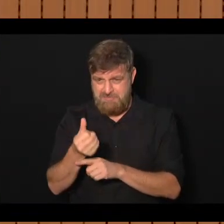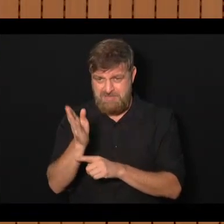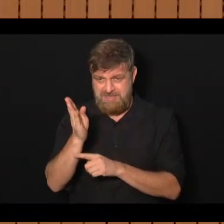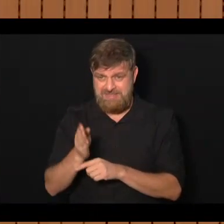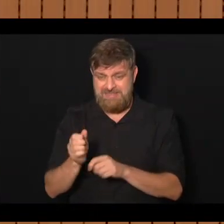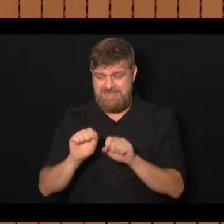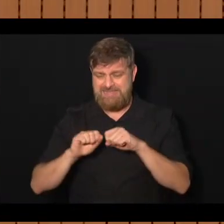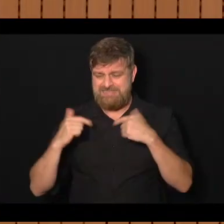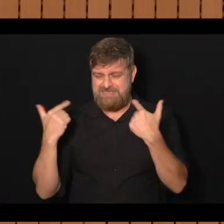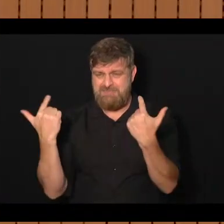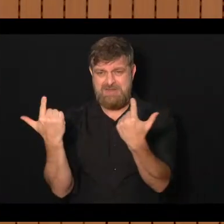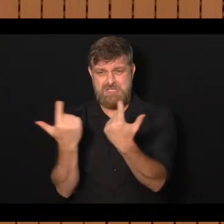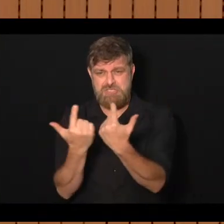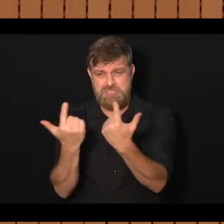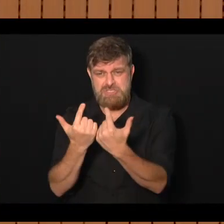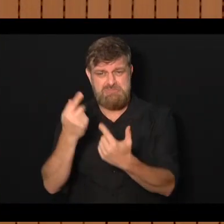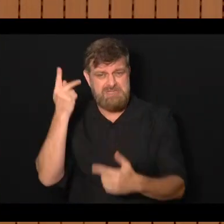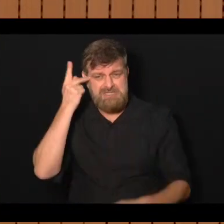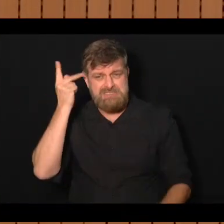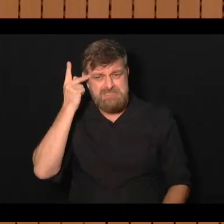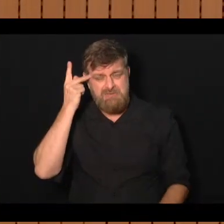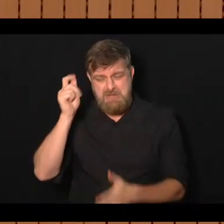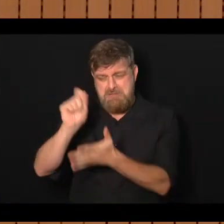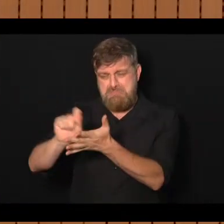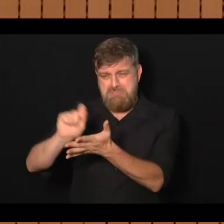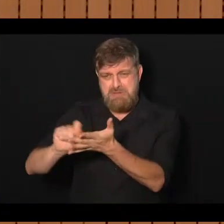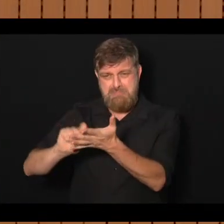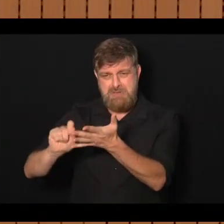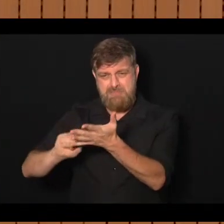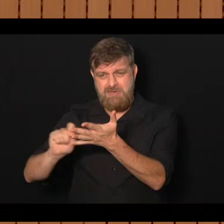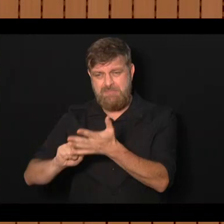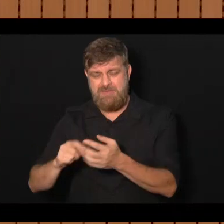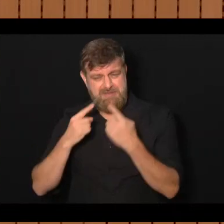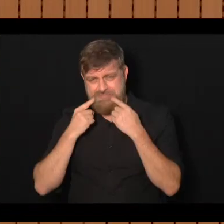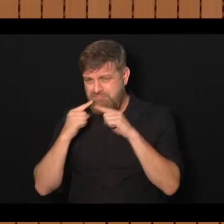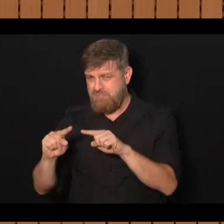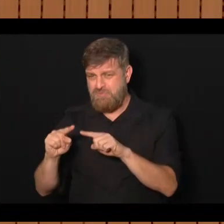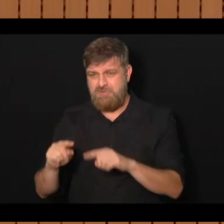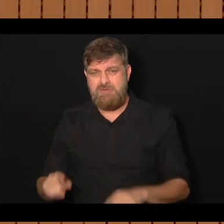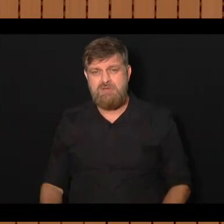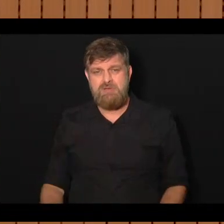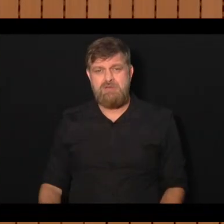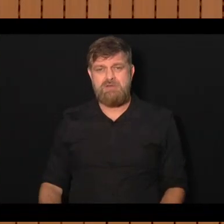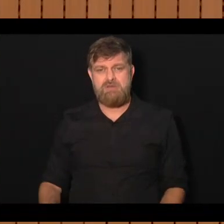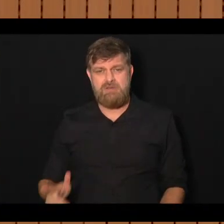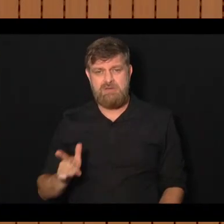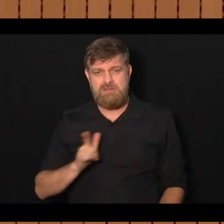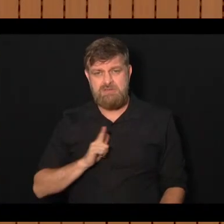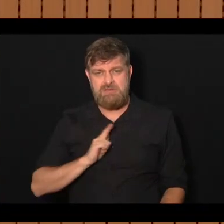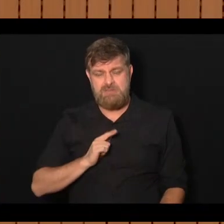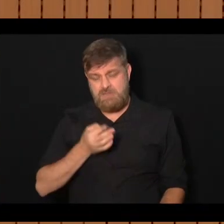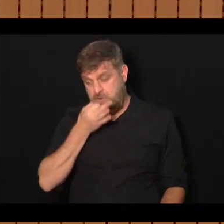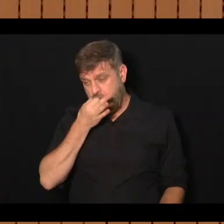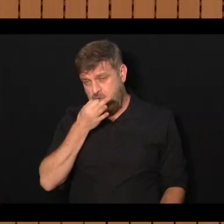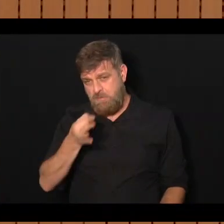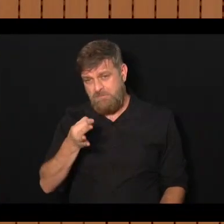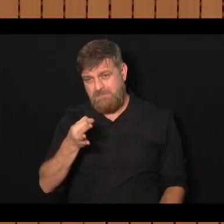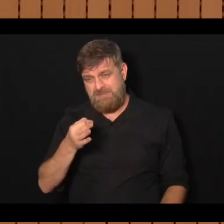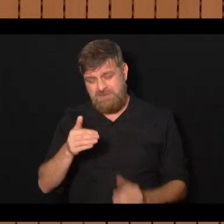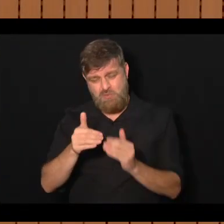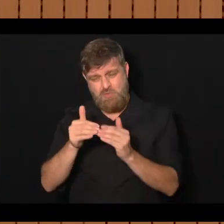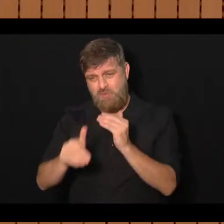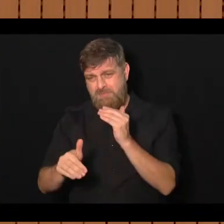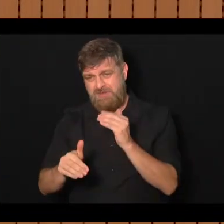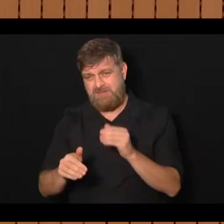Assembleia Legislativa do Estado de São Paulo. A moção recebe parecer